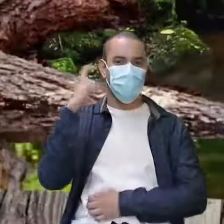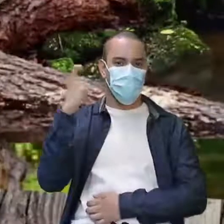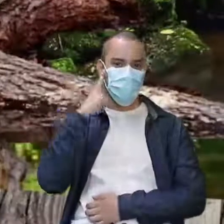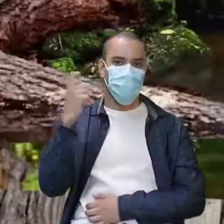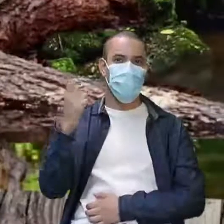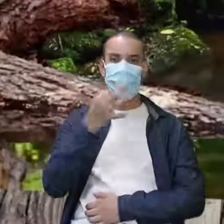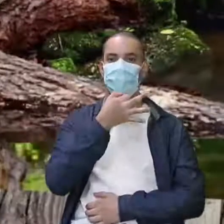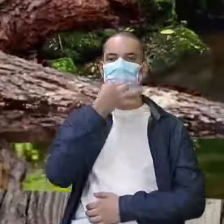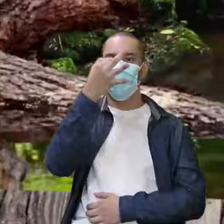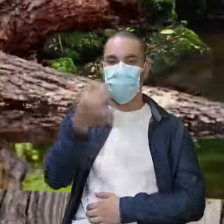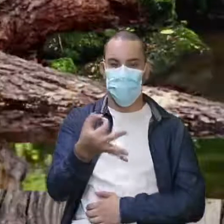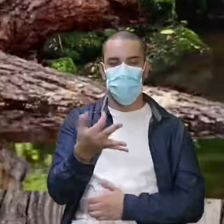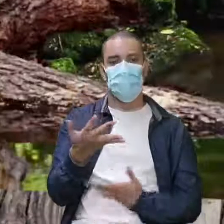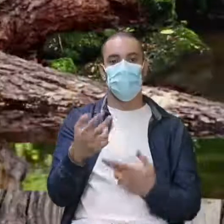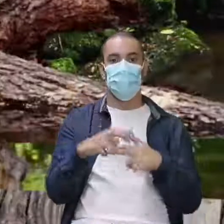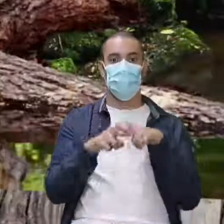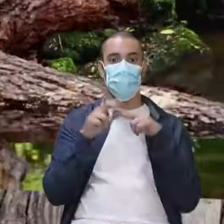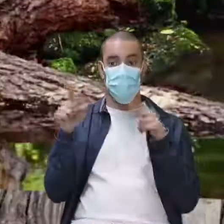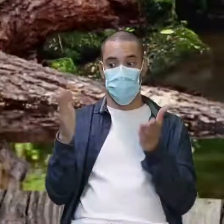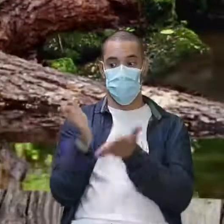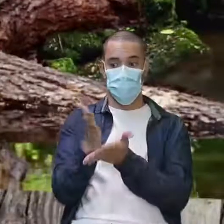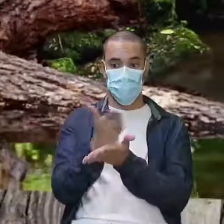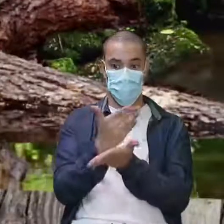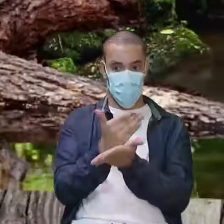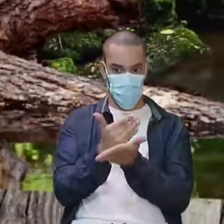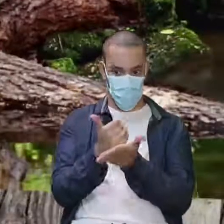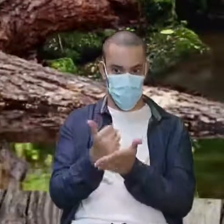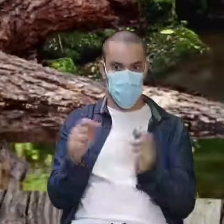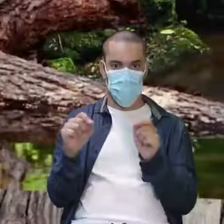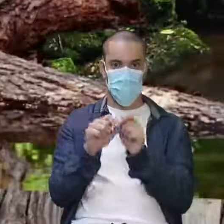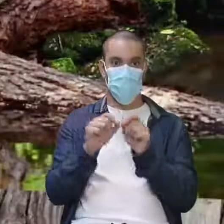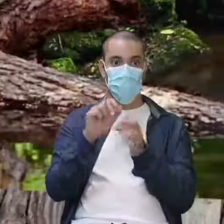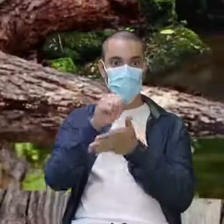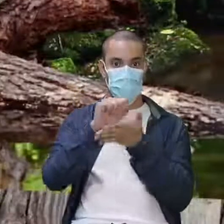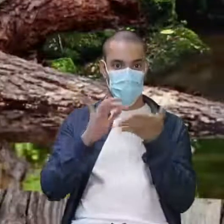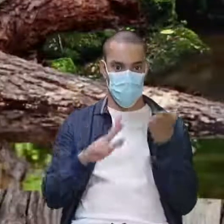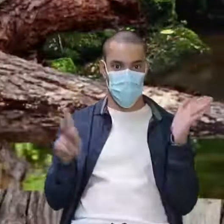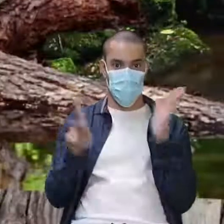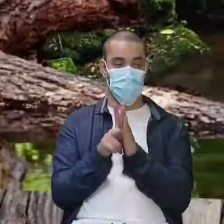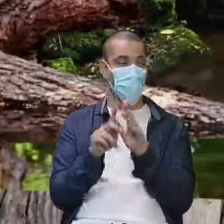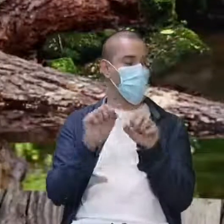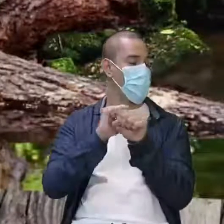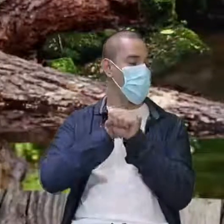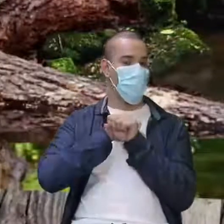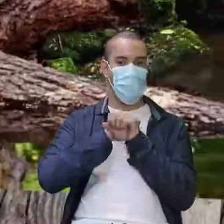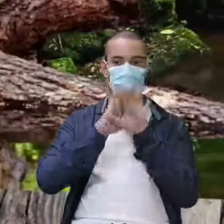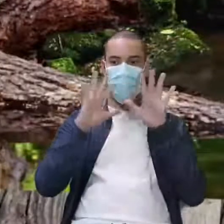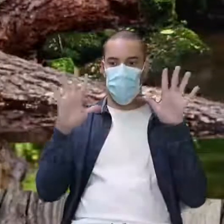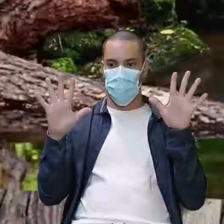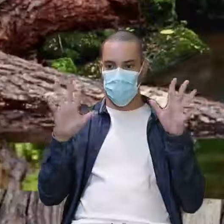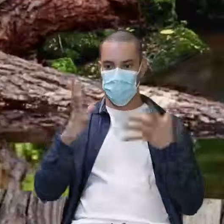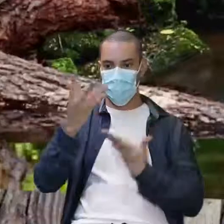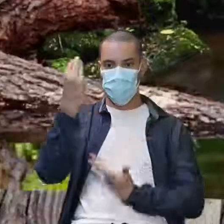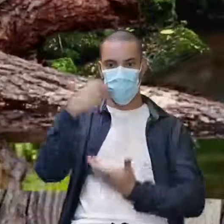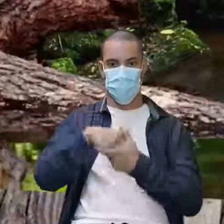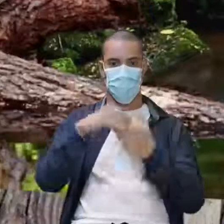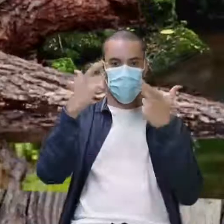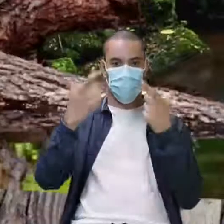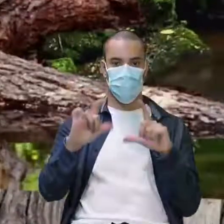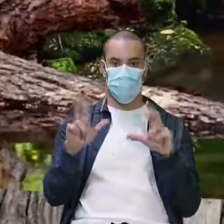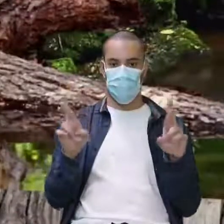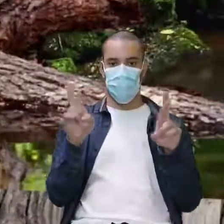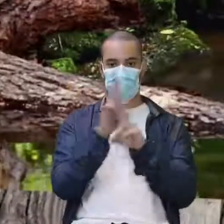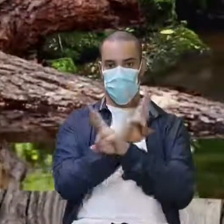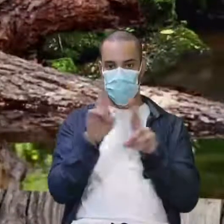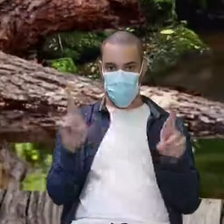ali. Mas essa distribuição de tarefas, ela é bem clara dentro das